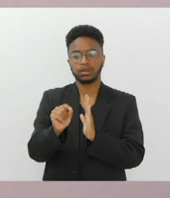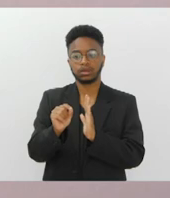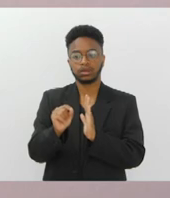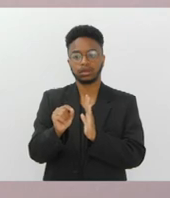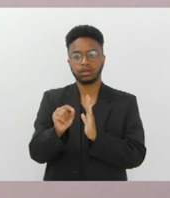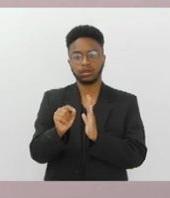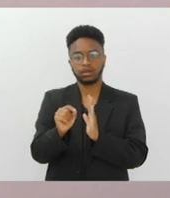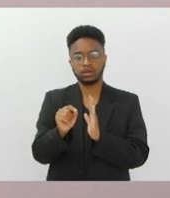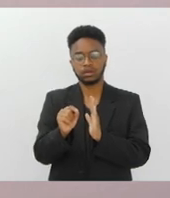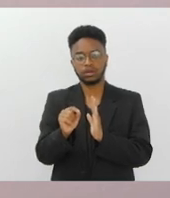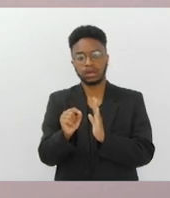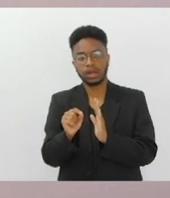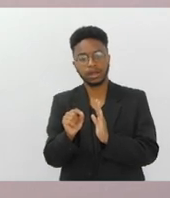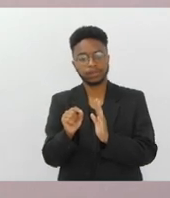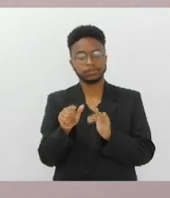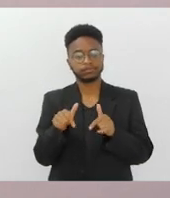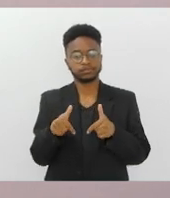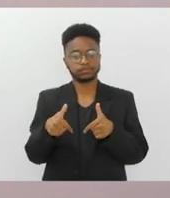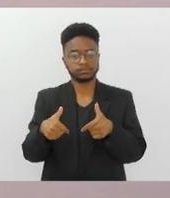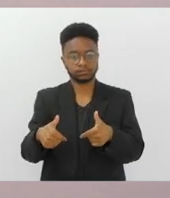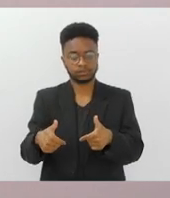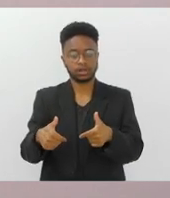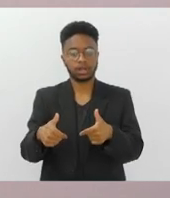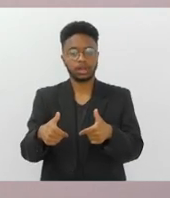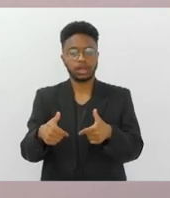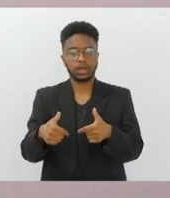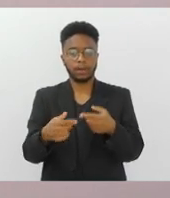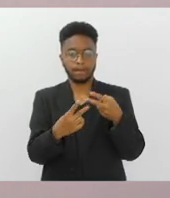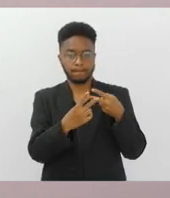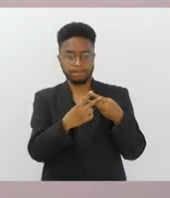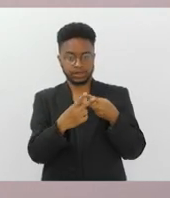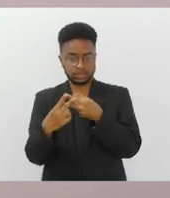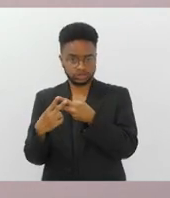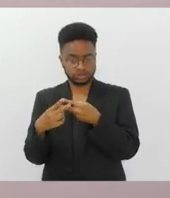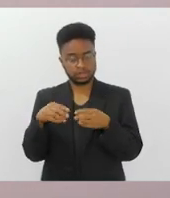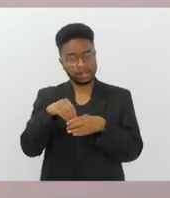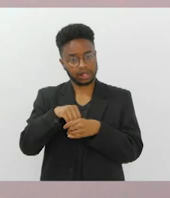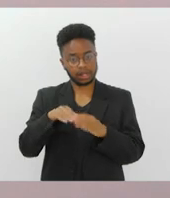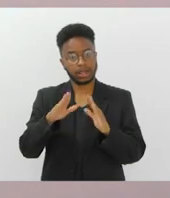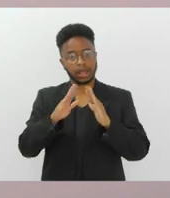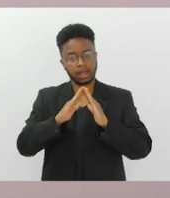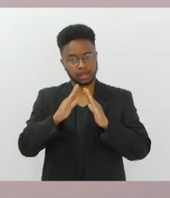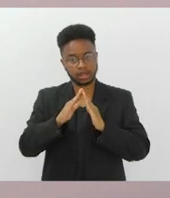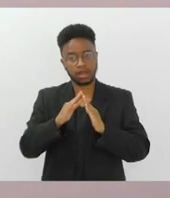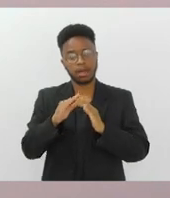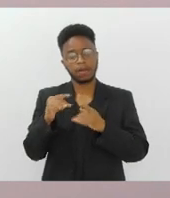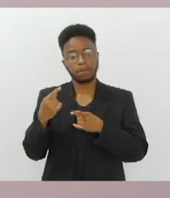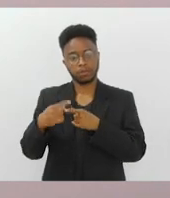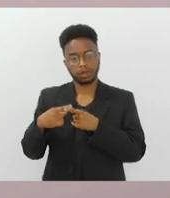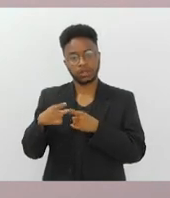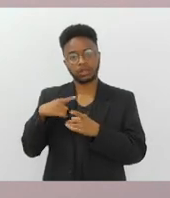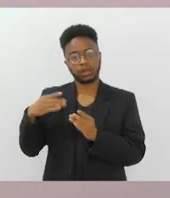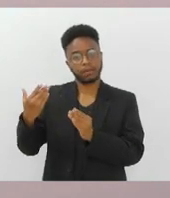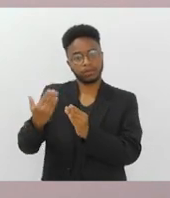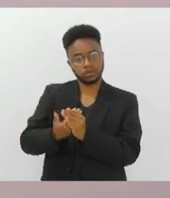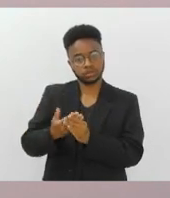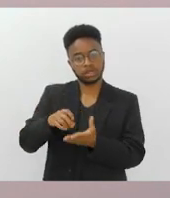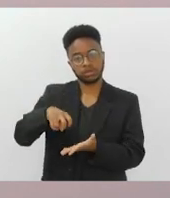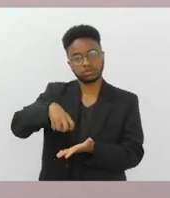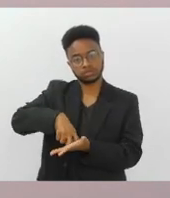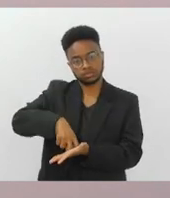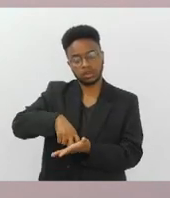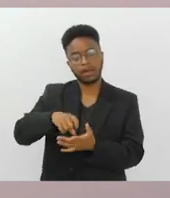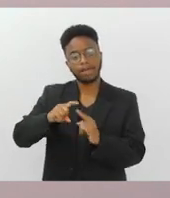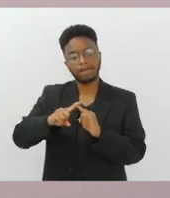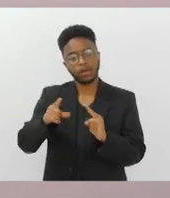a sua medida domiciliar. Né? Uma mulher que estava ali no processo de condenação e tal, ela